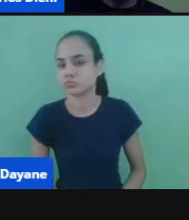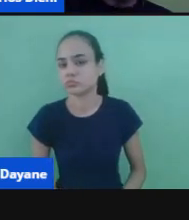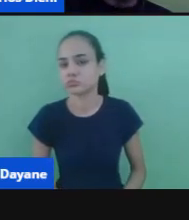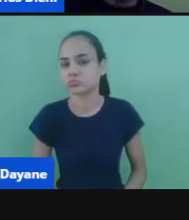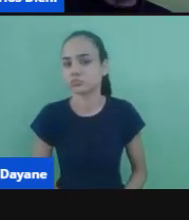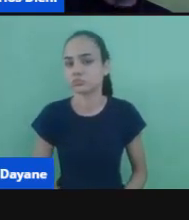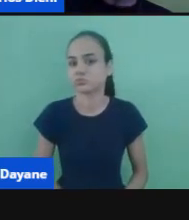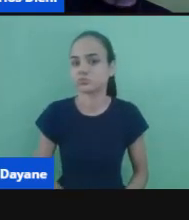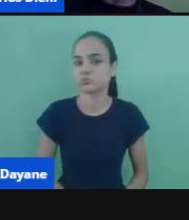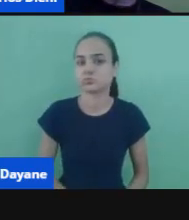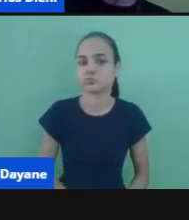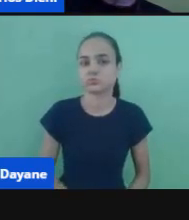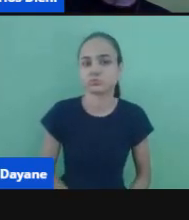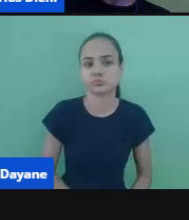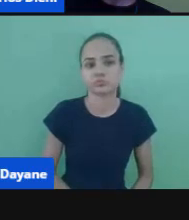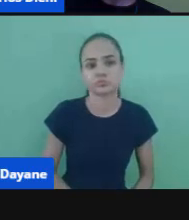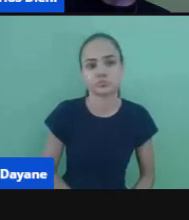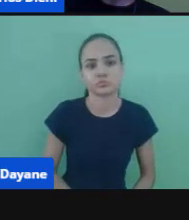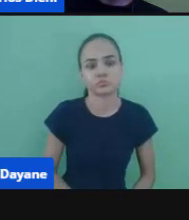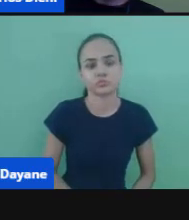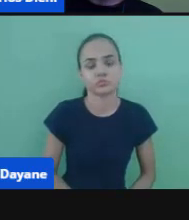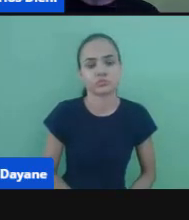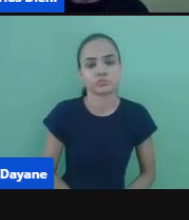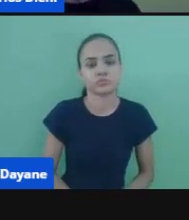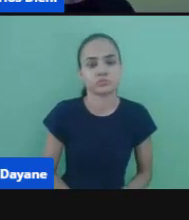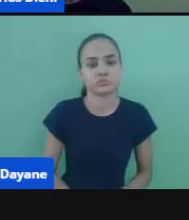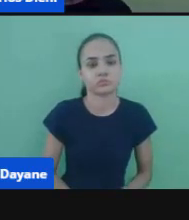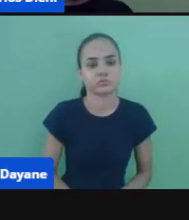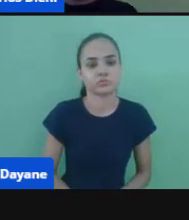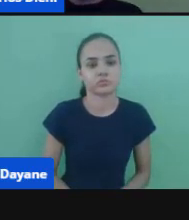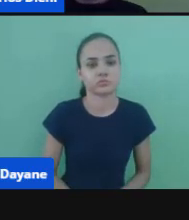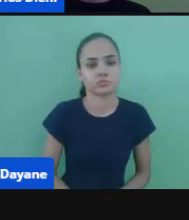molhos. Botões a varejo. Roupas de aluguel. Tântalo.